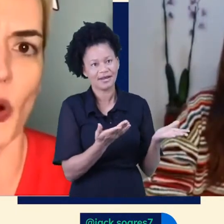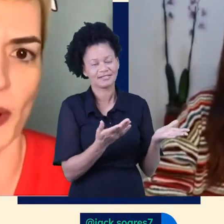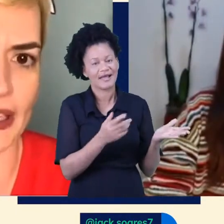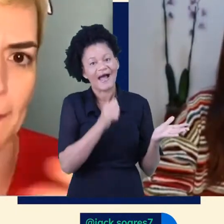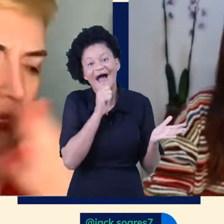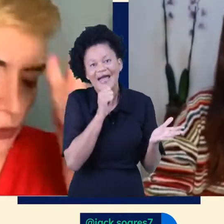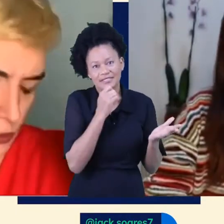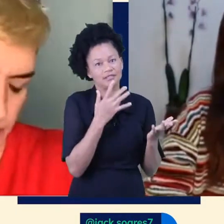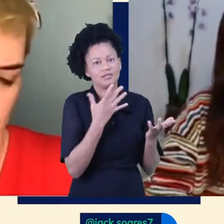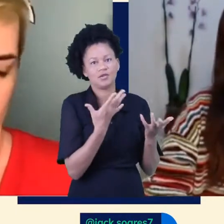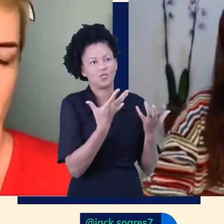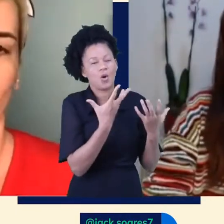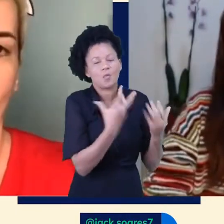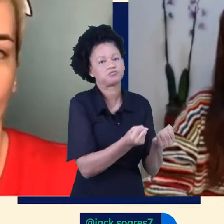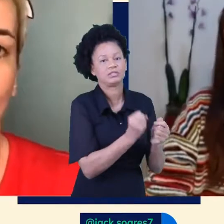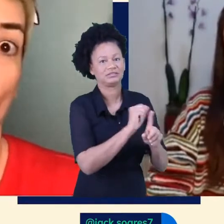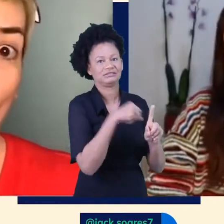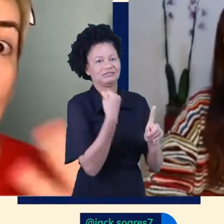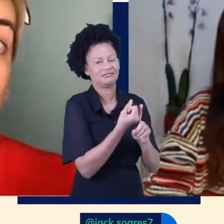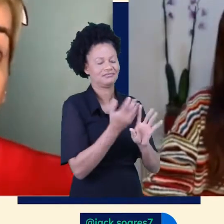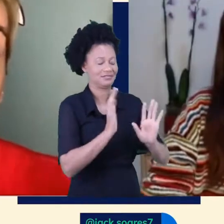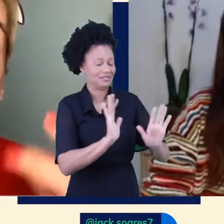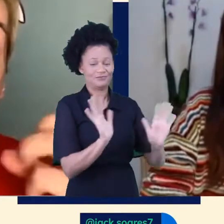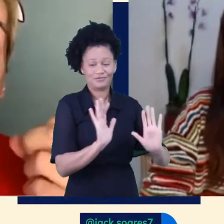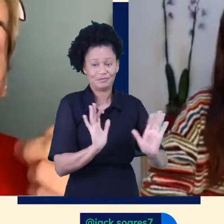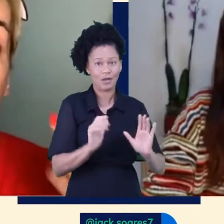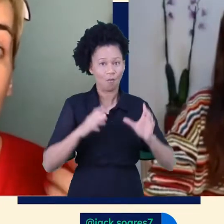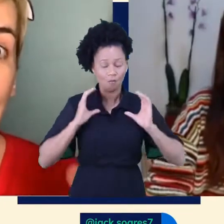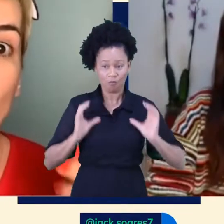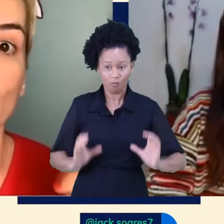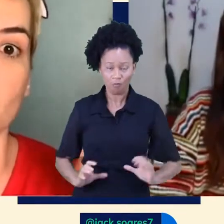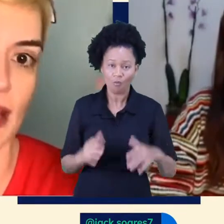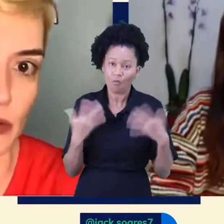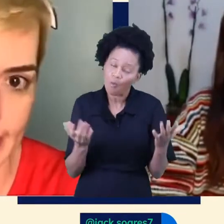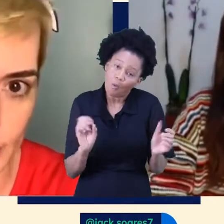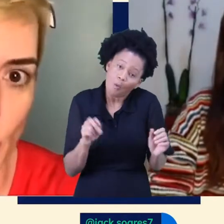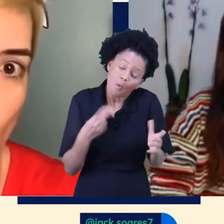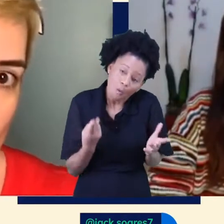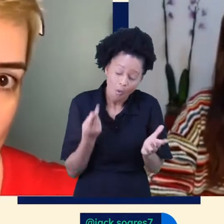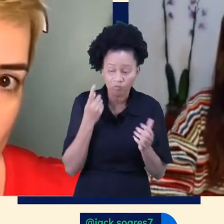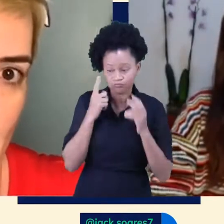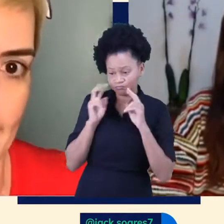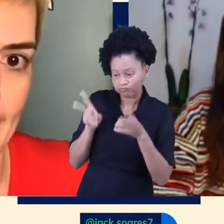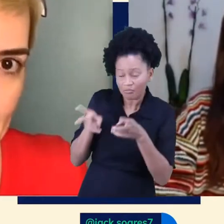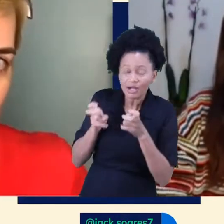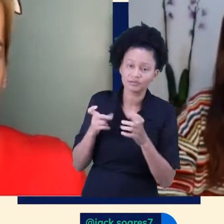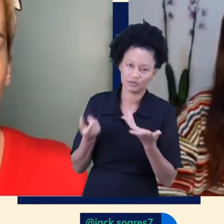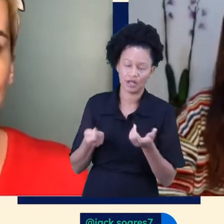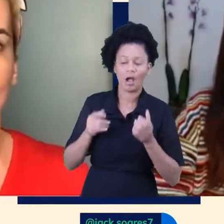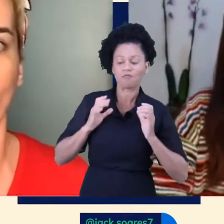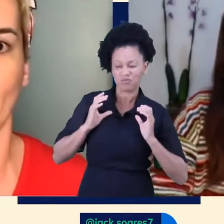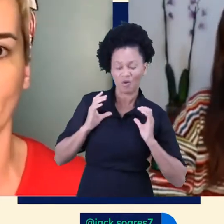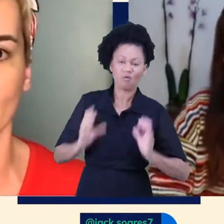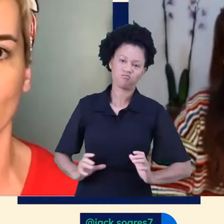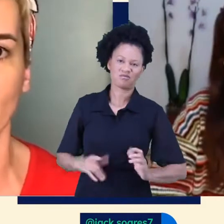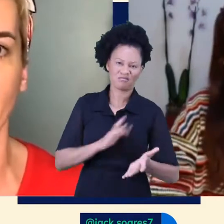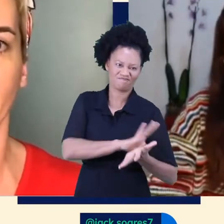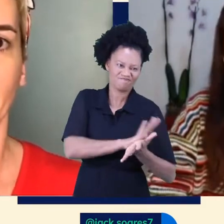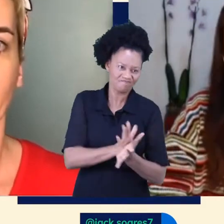esperam muito comportamento, né? Ou esperam os comportamentos preconceituosos, de repente, né?